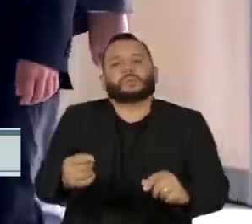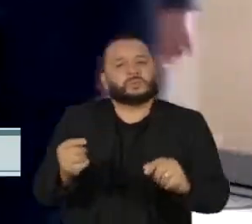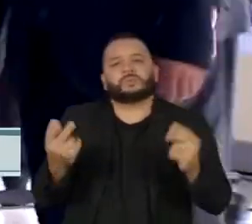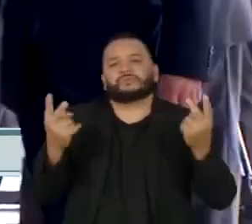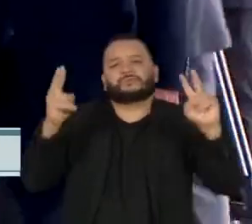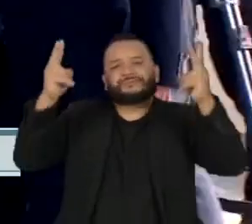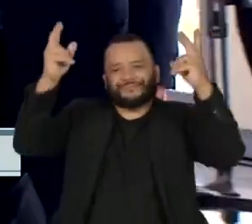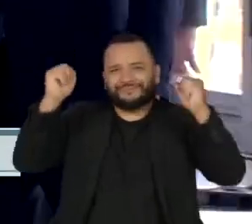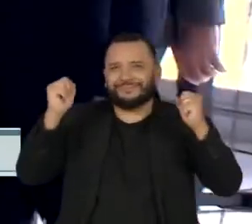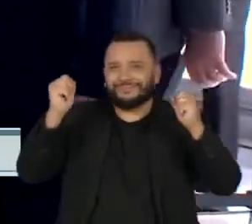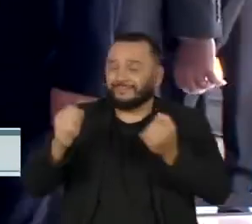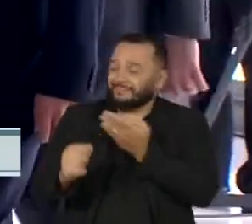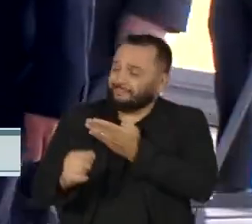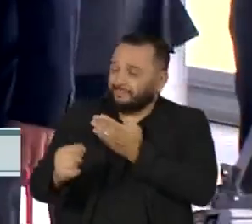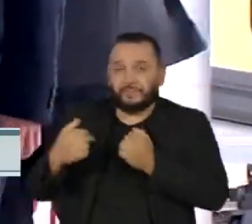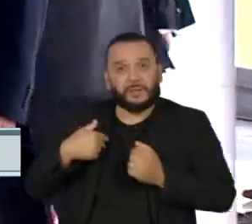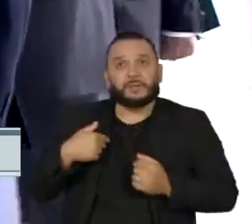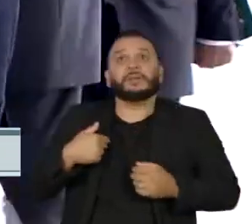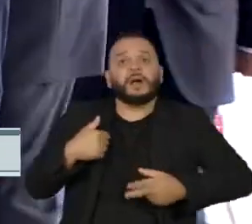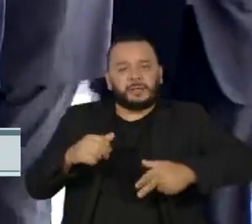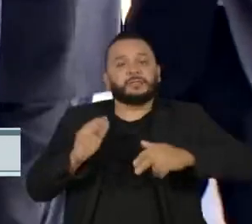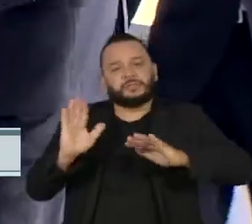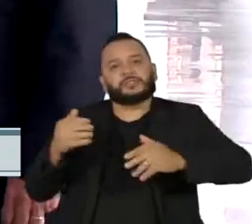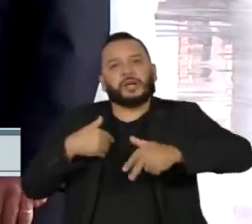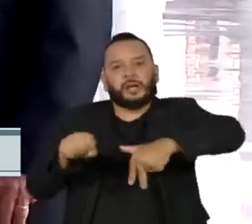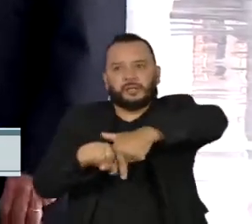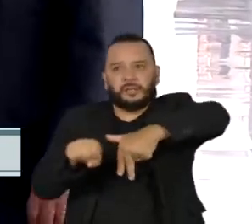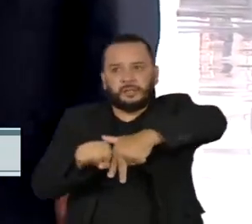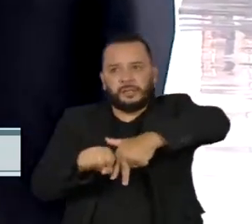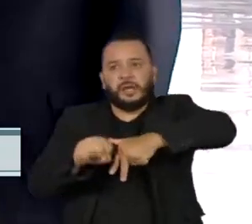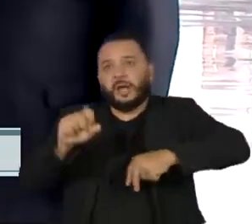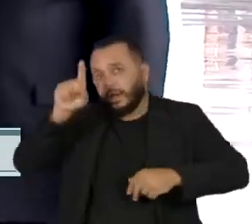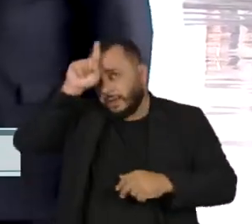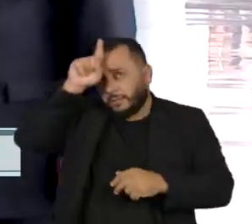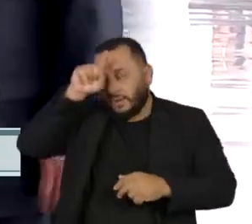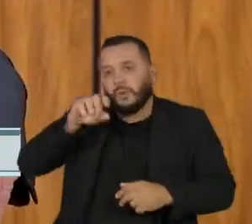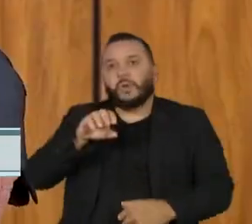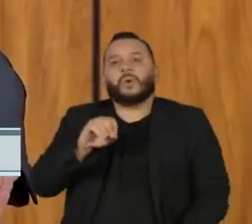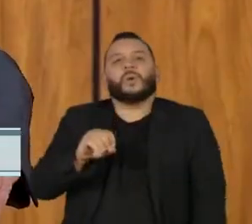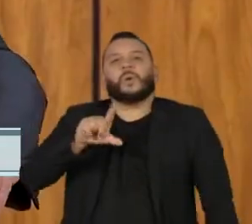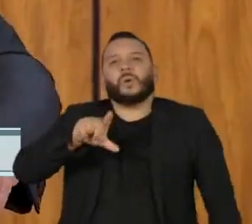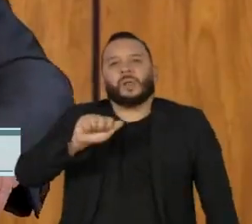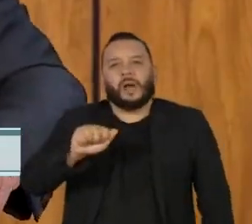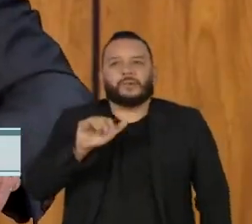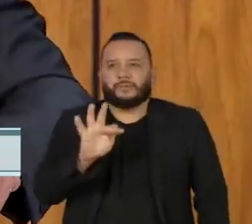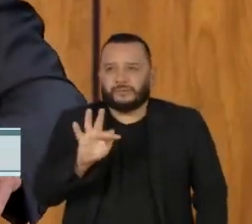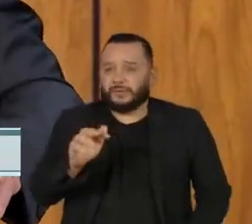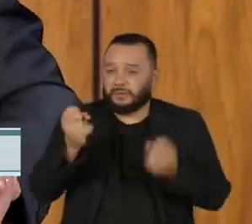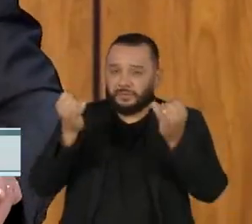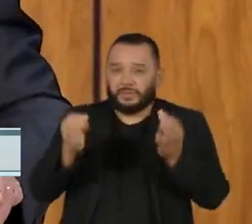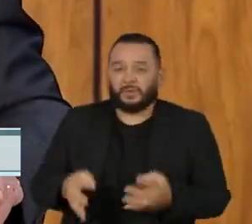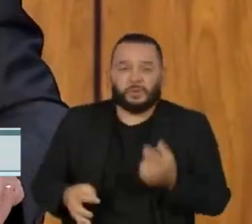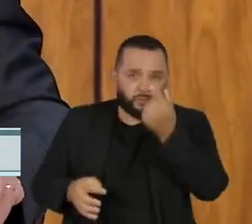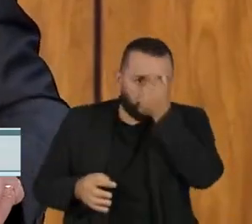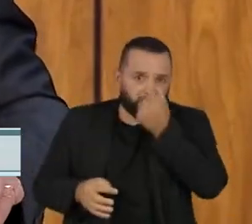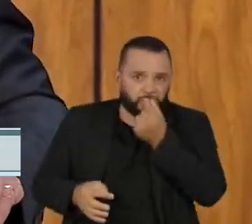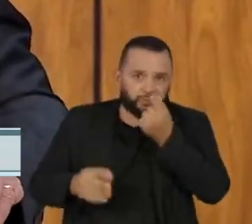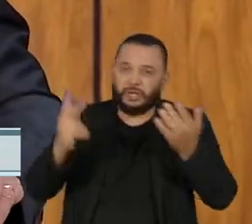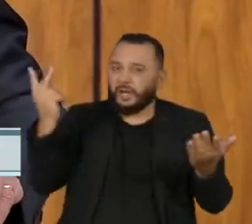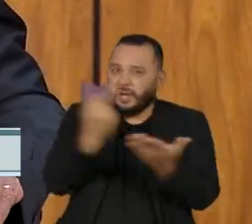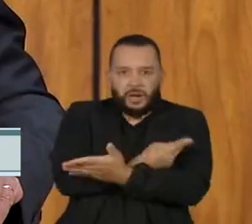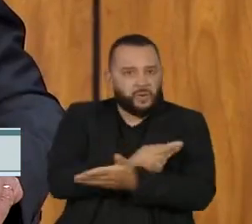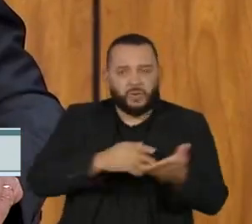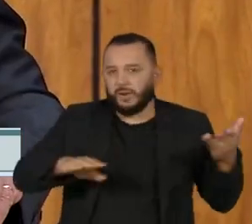semana, durante a visita do chanceler alemão Olaf Scholz, Lula já tinha dito que Putin errou ao invadir a